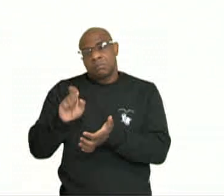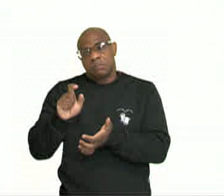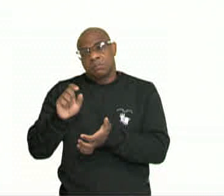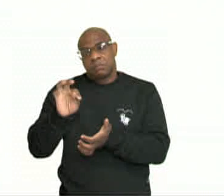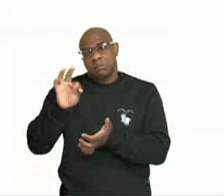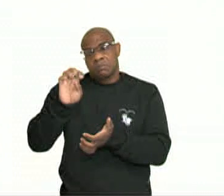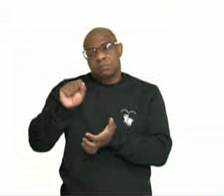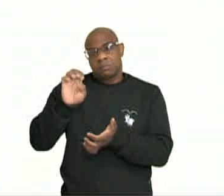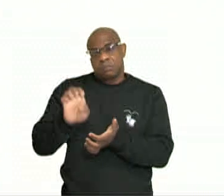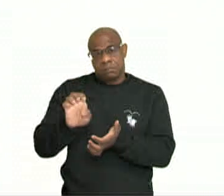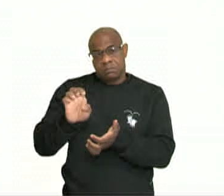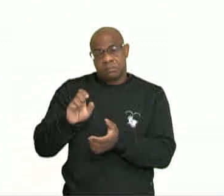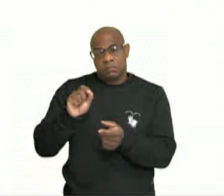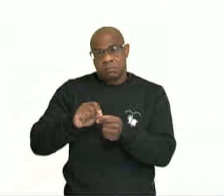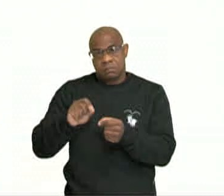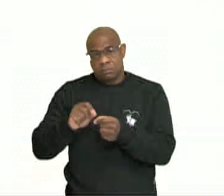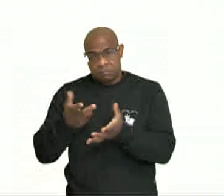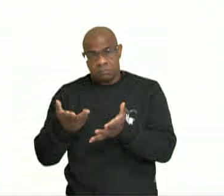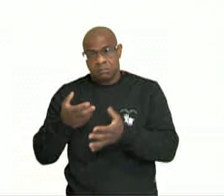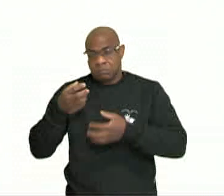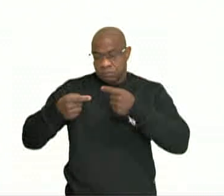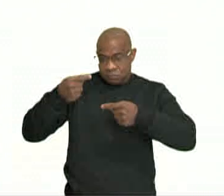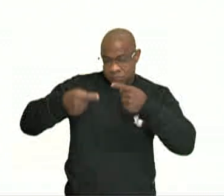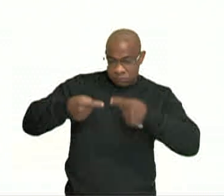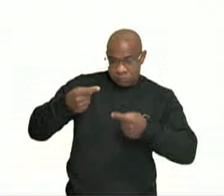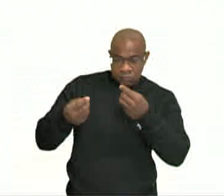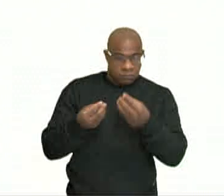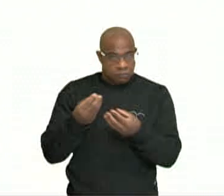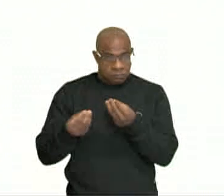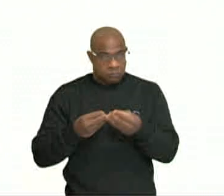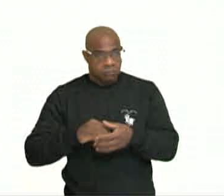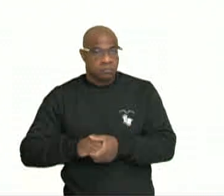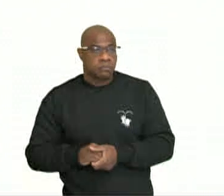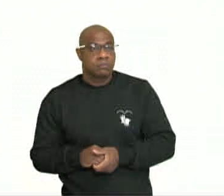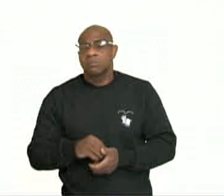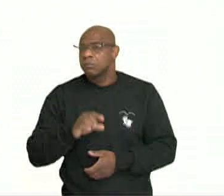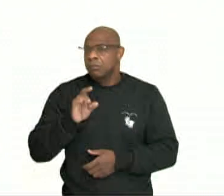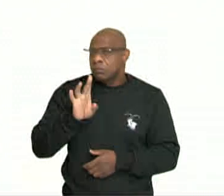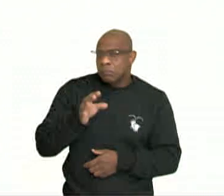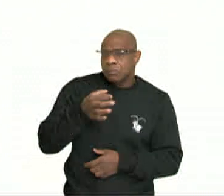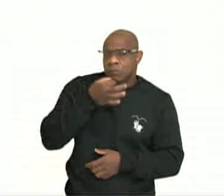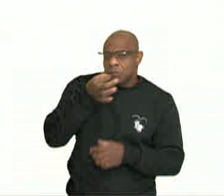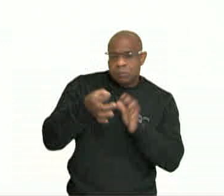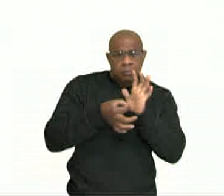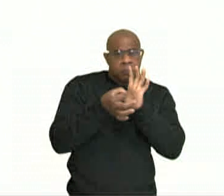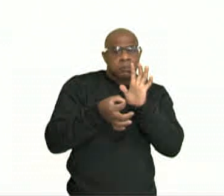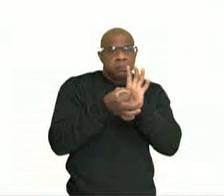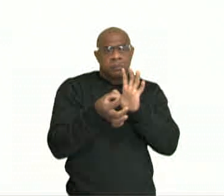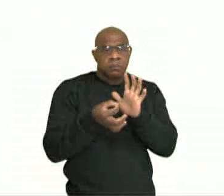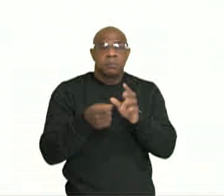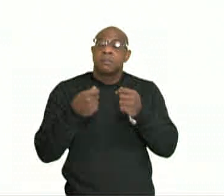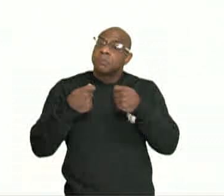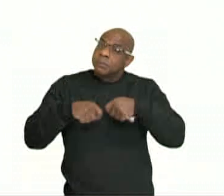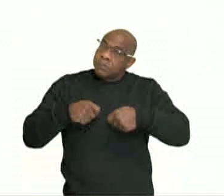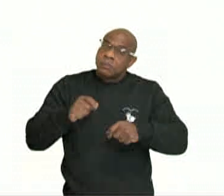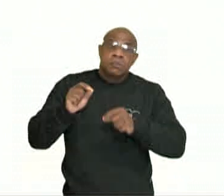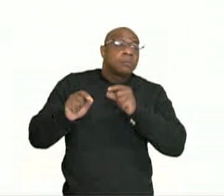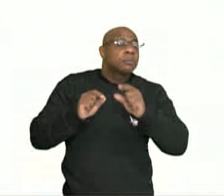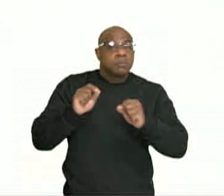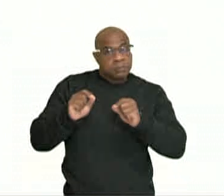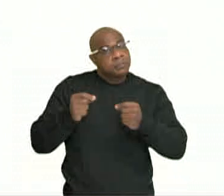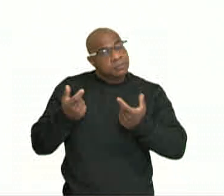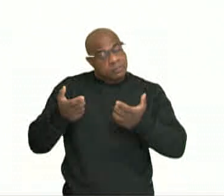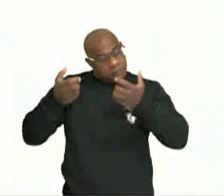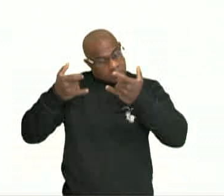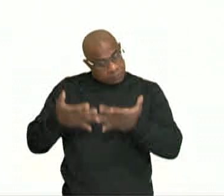posição em relação à polêmica. Porém, não basta dar uma opinião. É preciso o quê? Sustentá-la através de